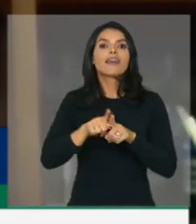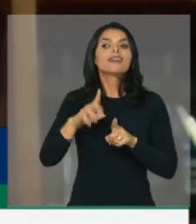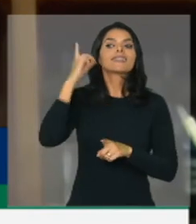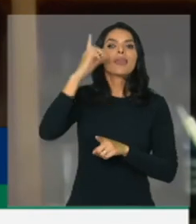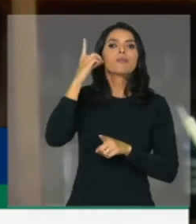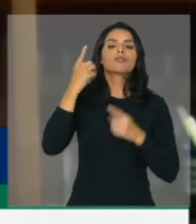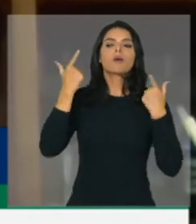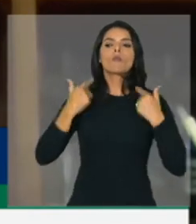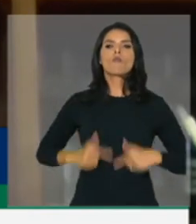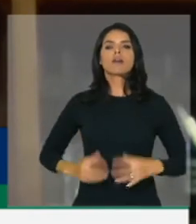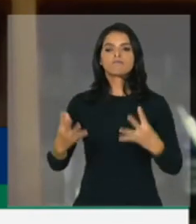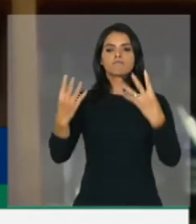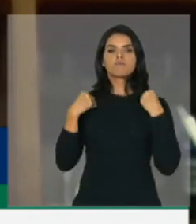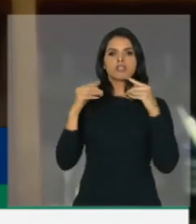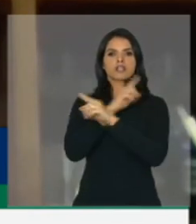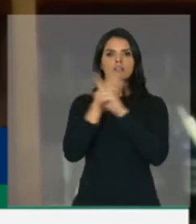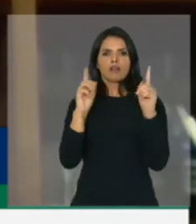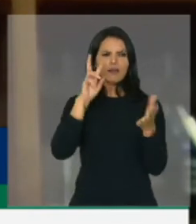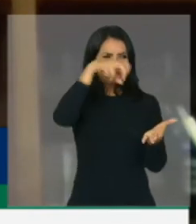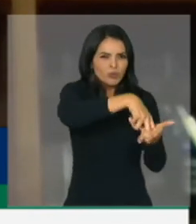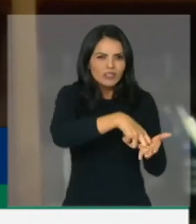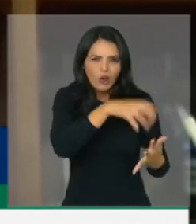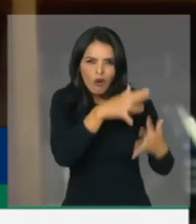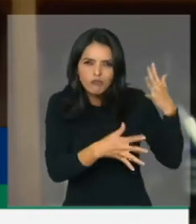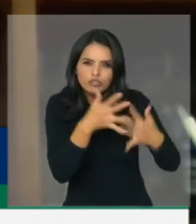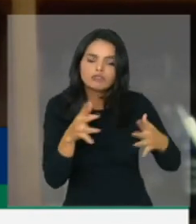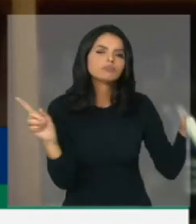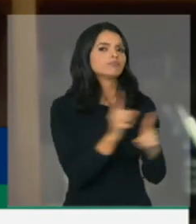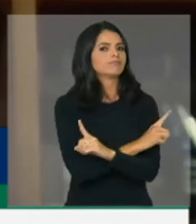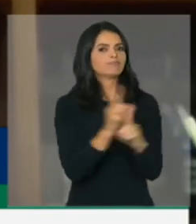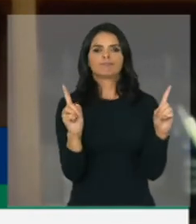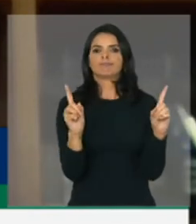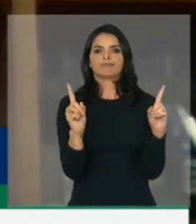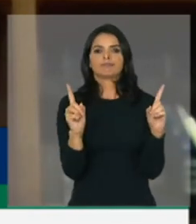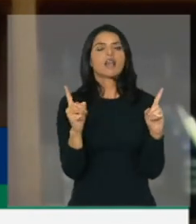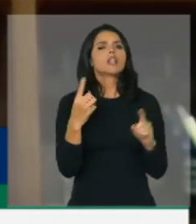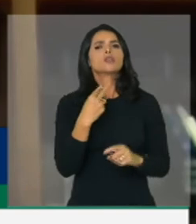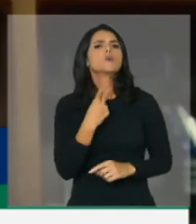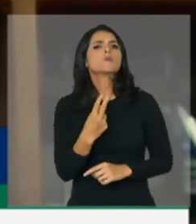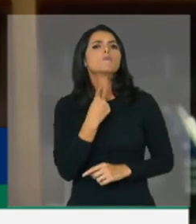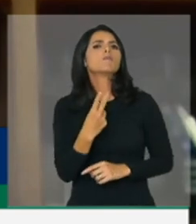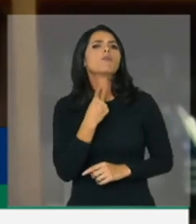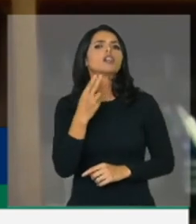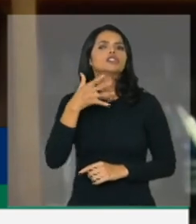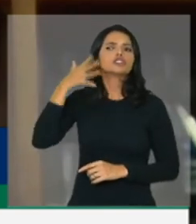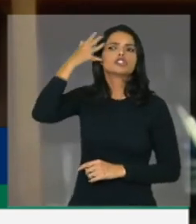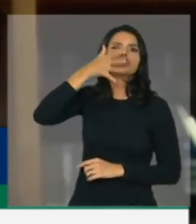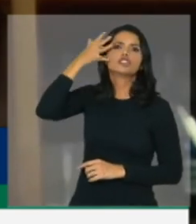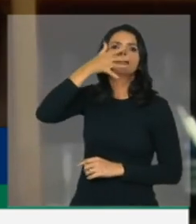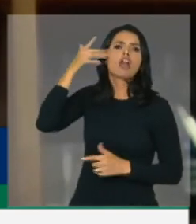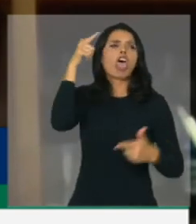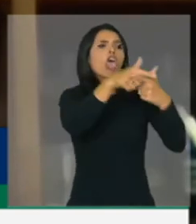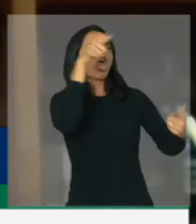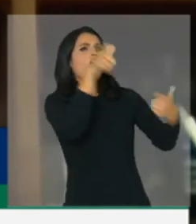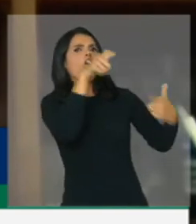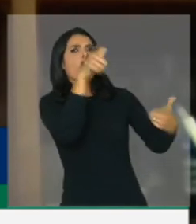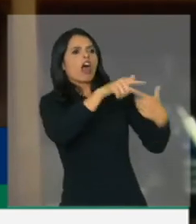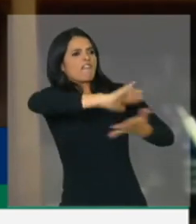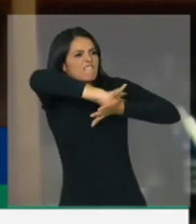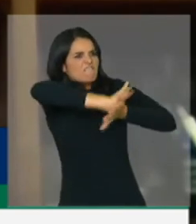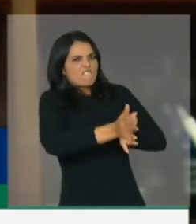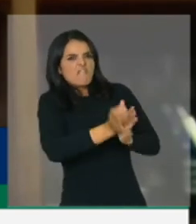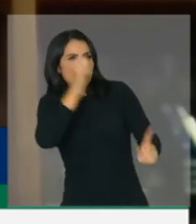ser confundido com impunidade, e nós não podemos ter um discurso de linchamento de ministro do